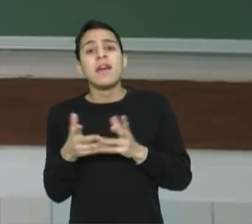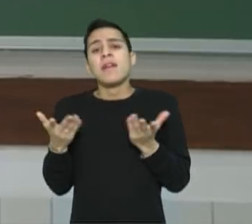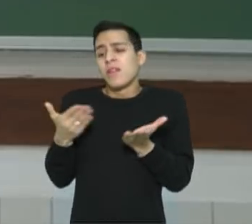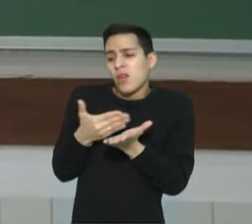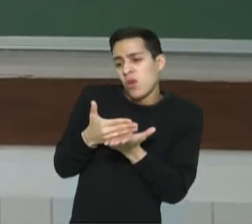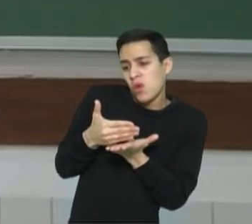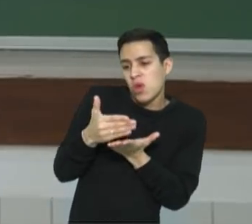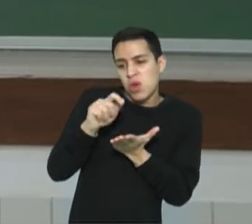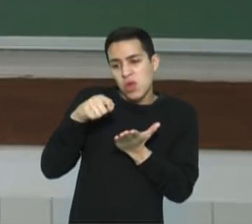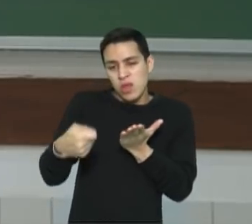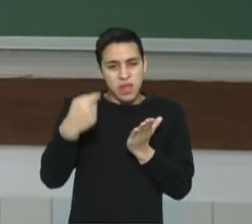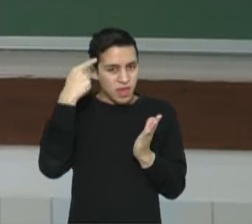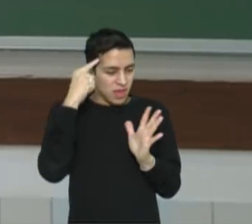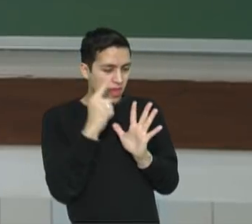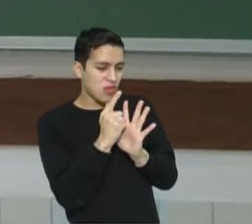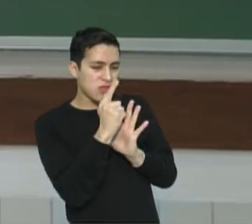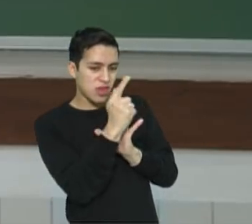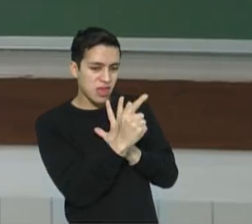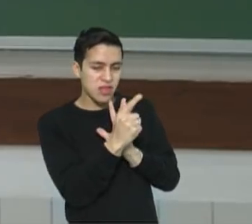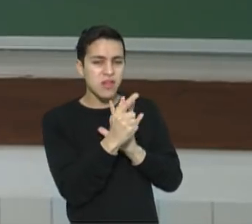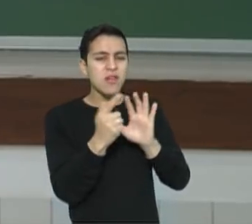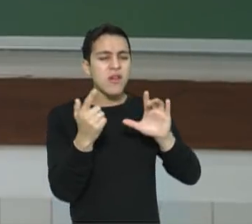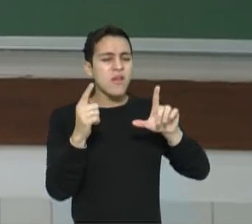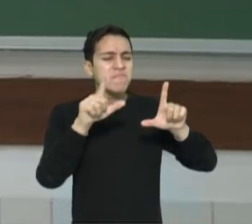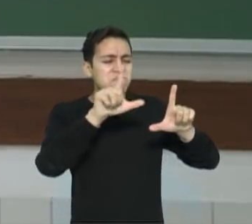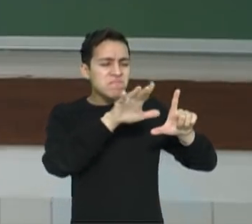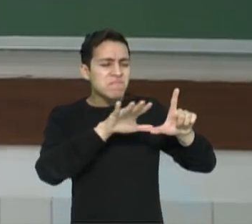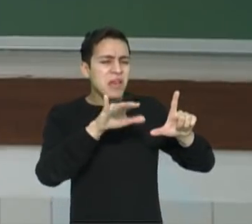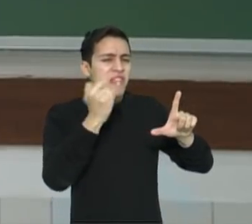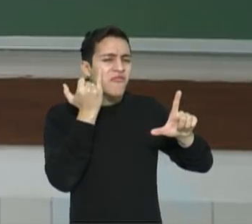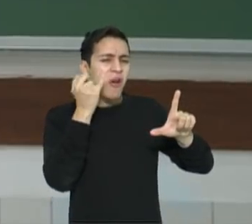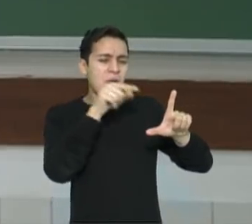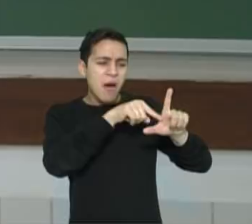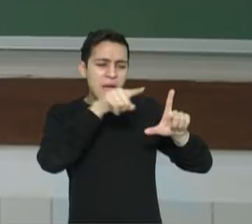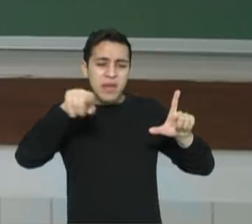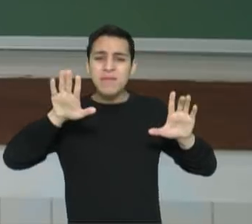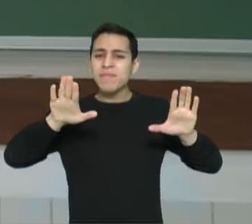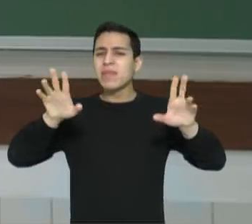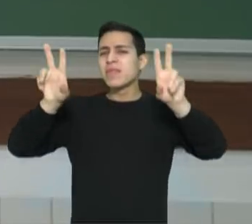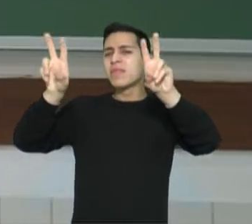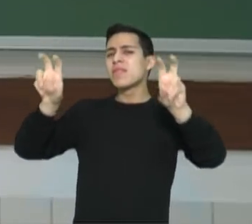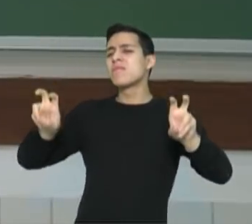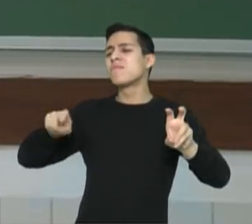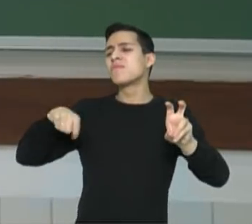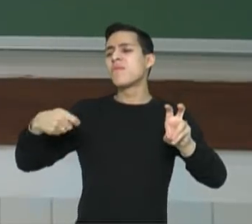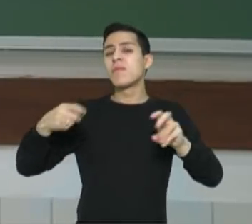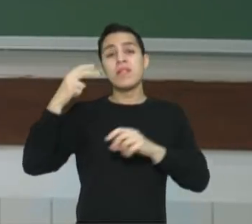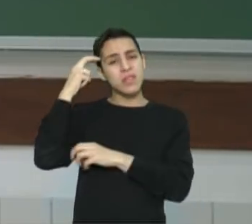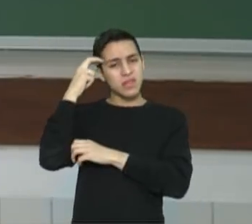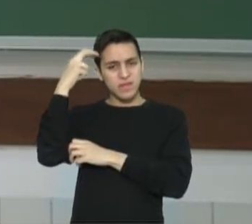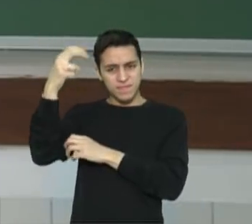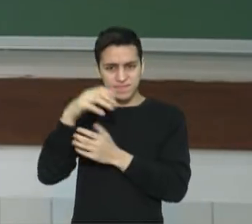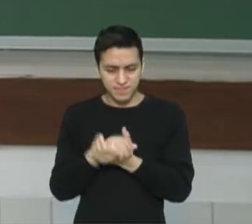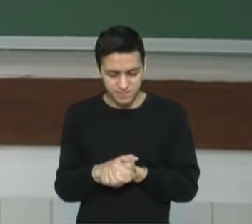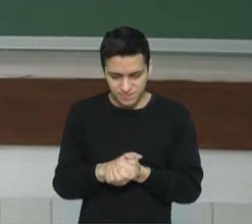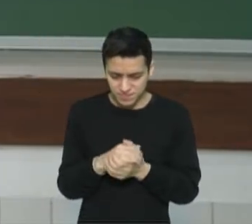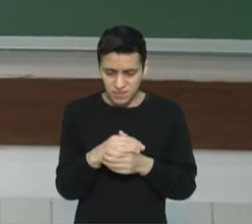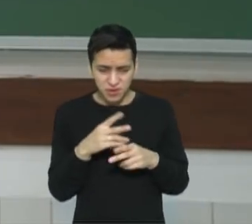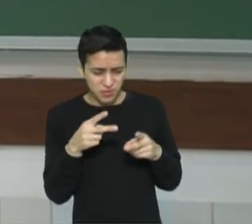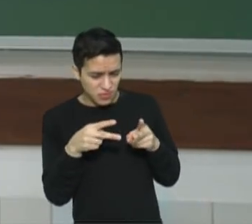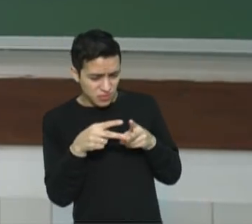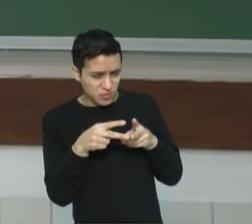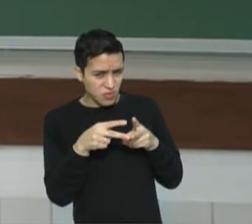então pensando no gênero infográfico, mas eu vou começar pensando aí num tema sobre inteligência. Vamos ver. Duas perguntinhas para a